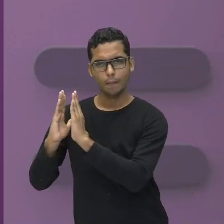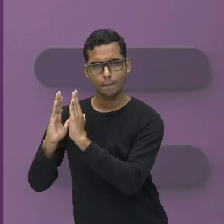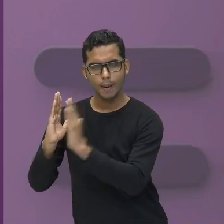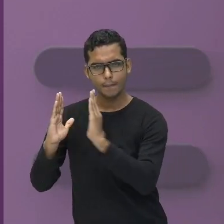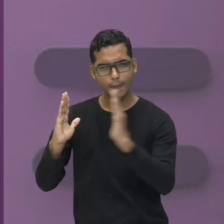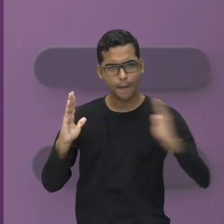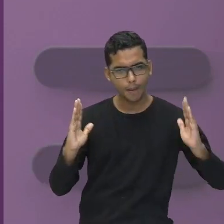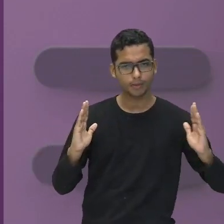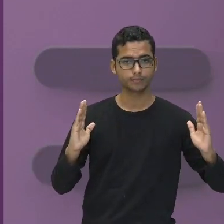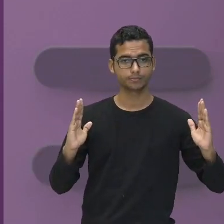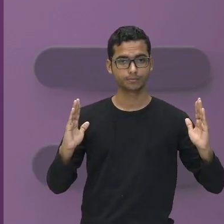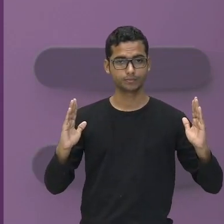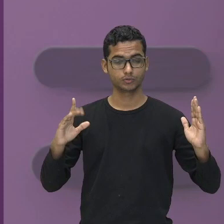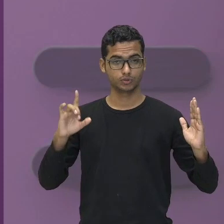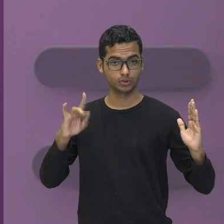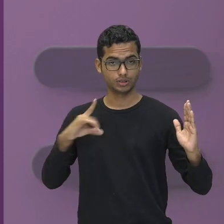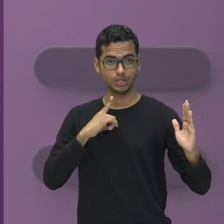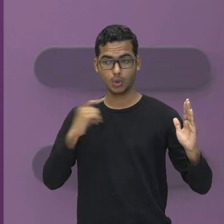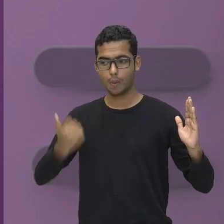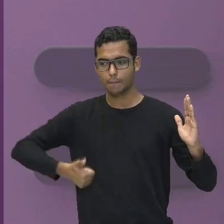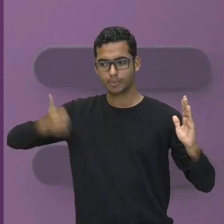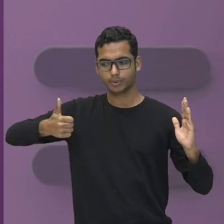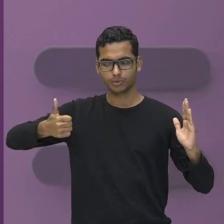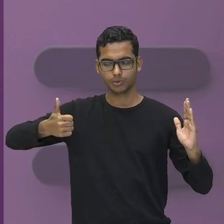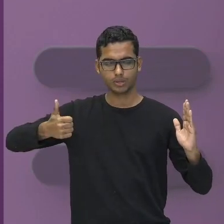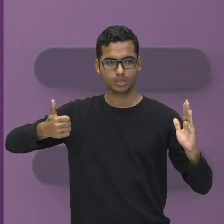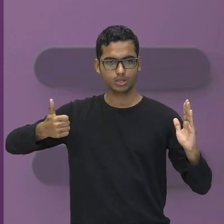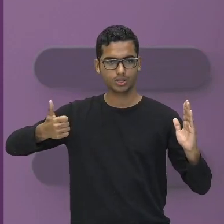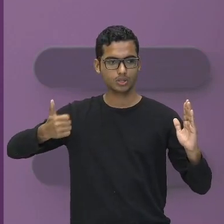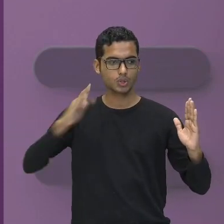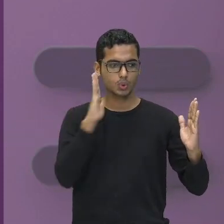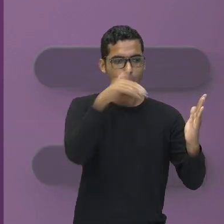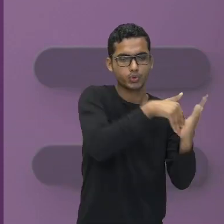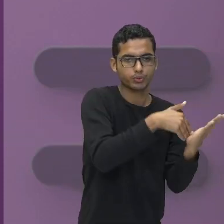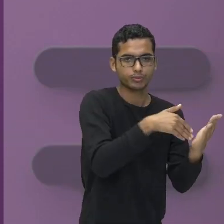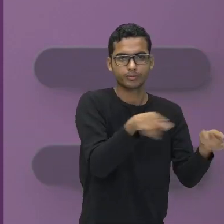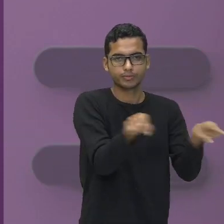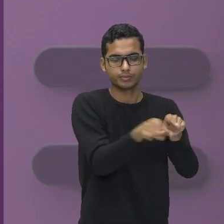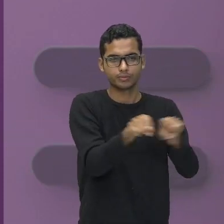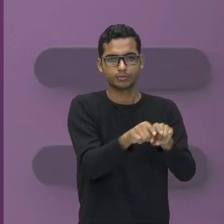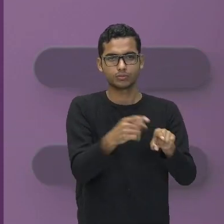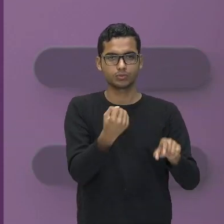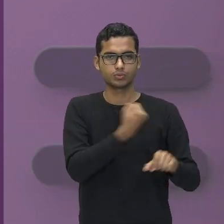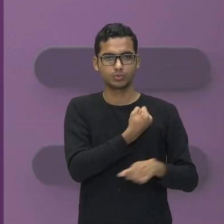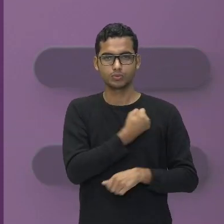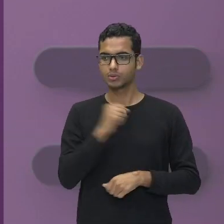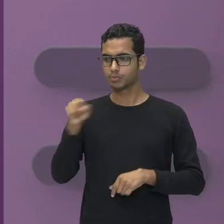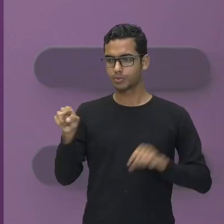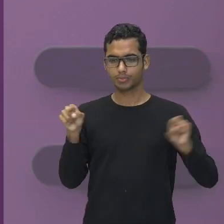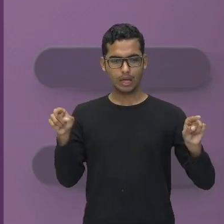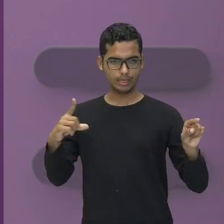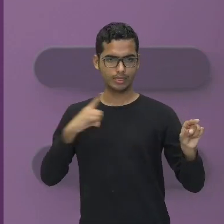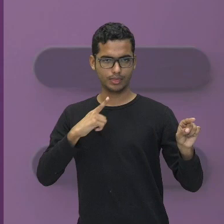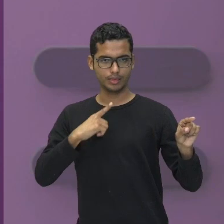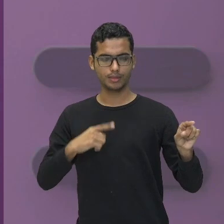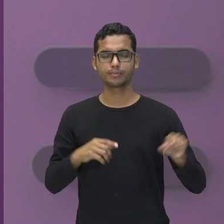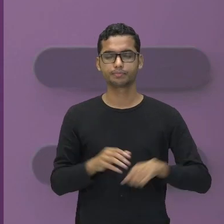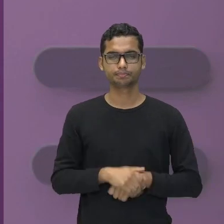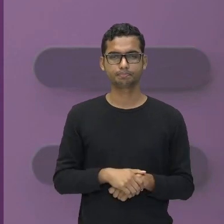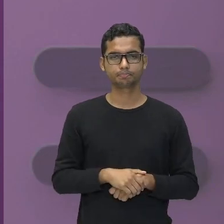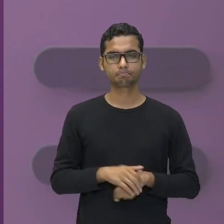só tenho o primeiro e o último termo dessa sequência, por exemplo. E aí eu